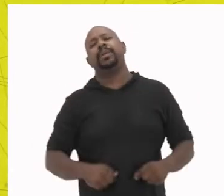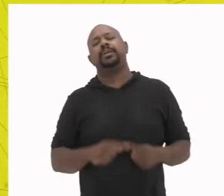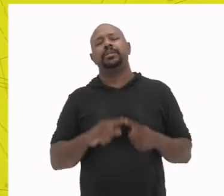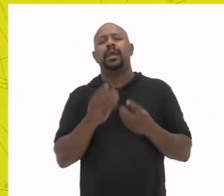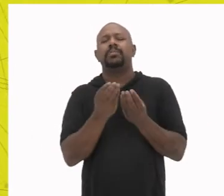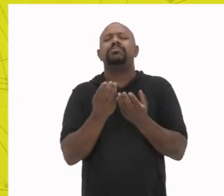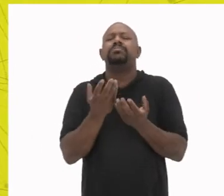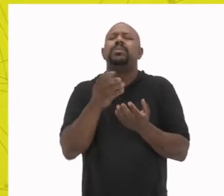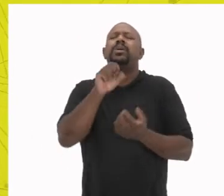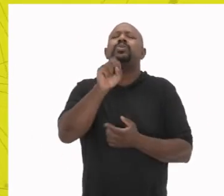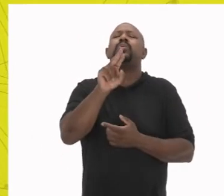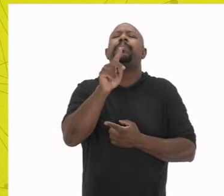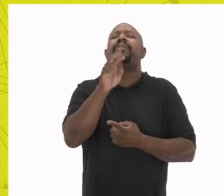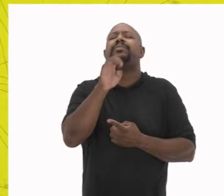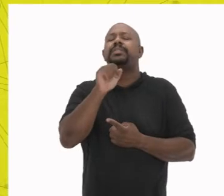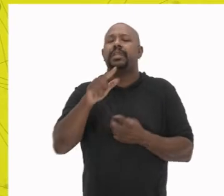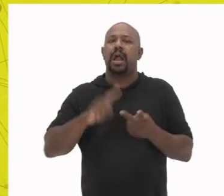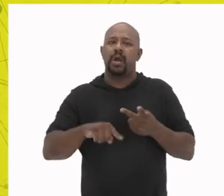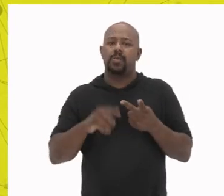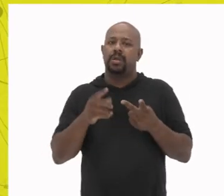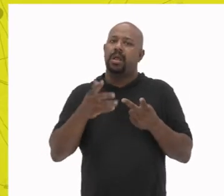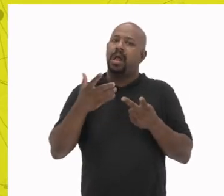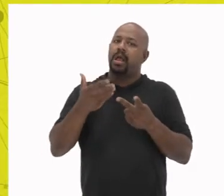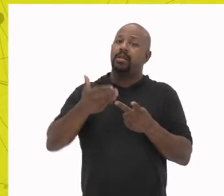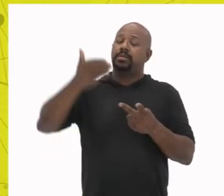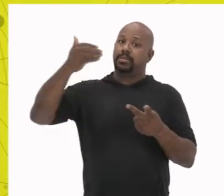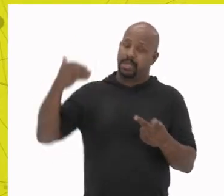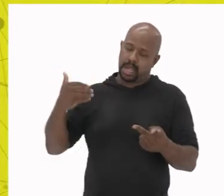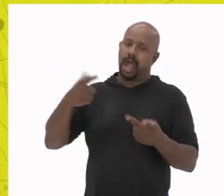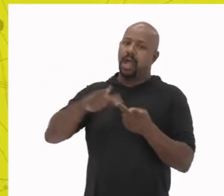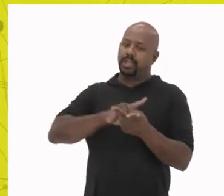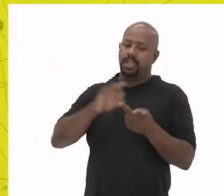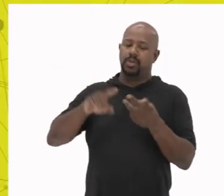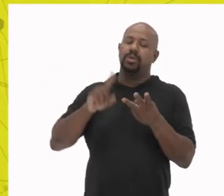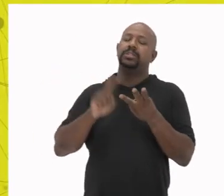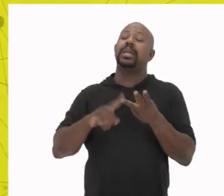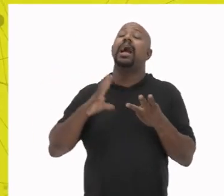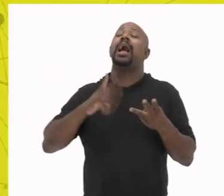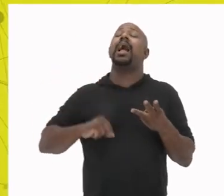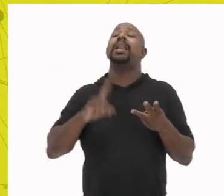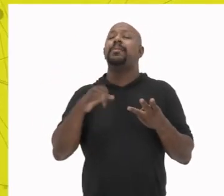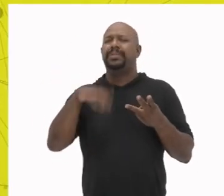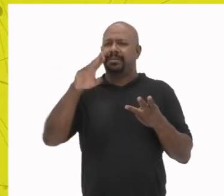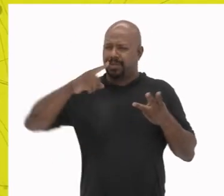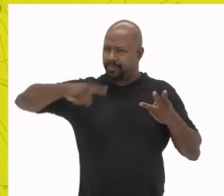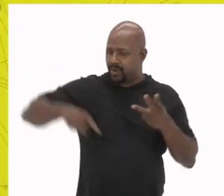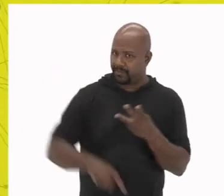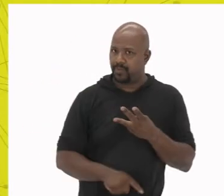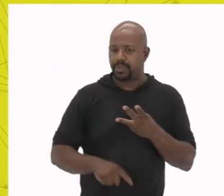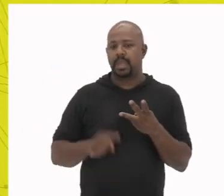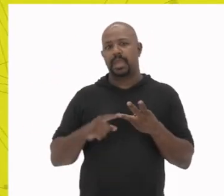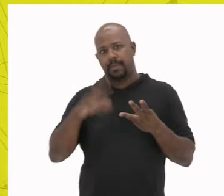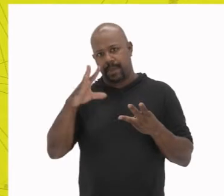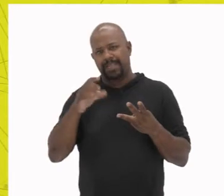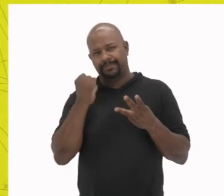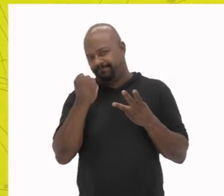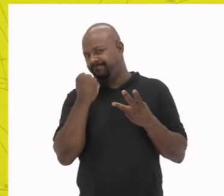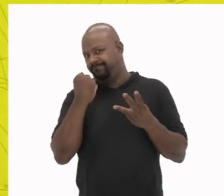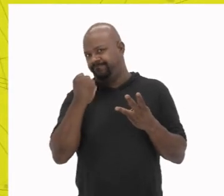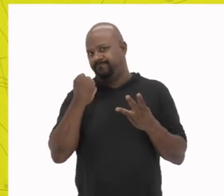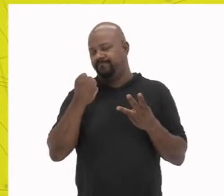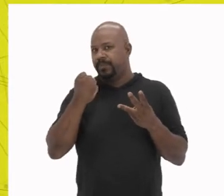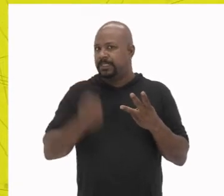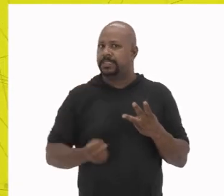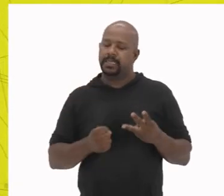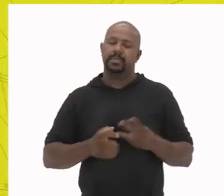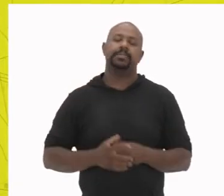de limpeza: a superficial, a eliminação de intervenções anteriores, e a limpeza mais profunda, que